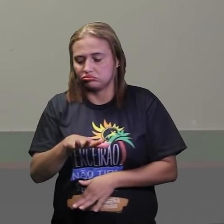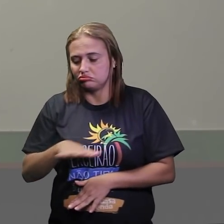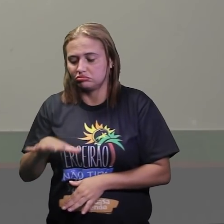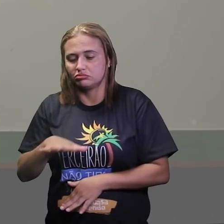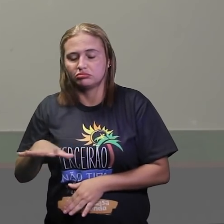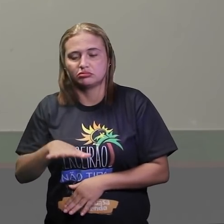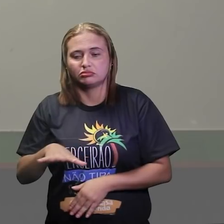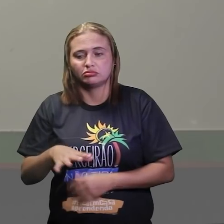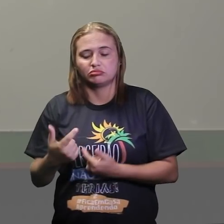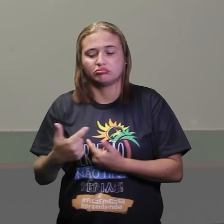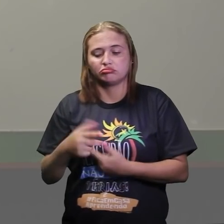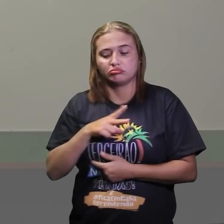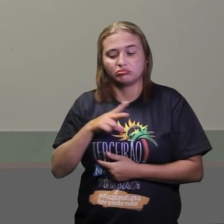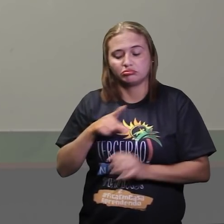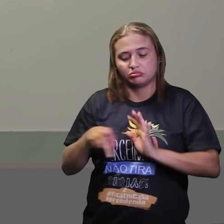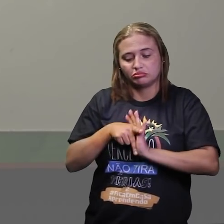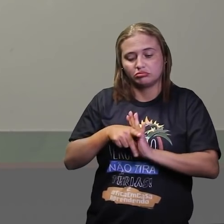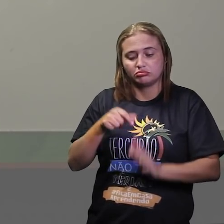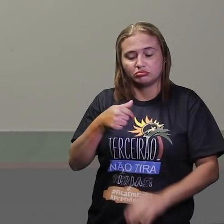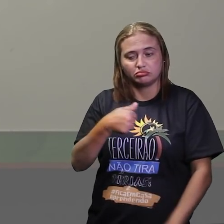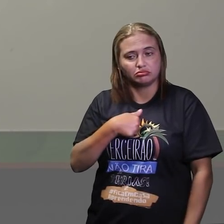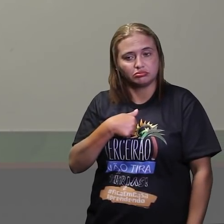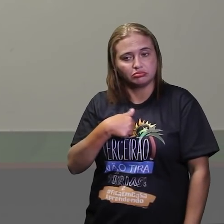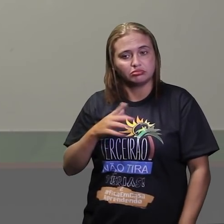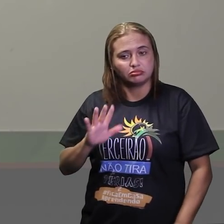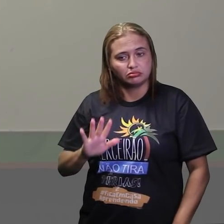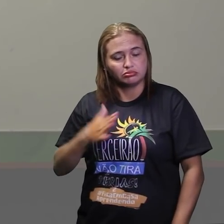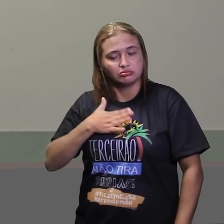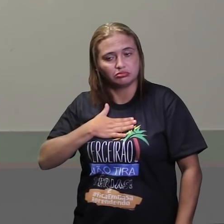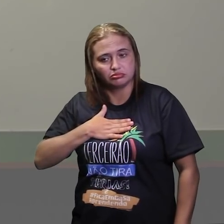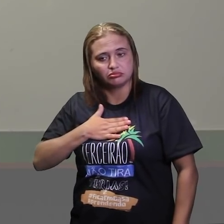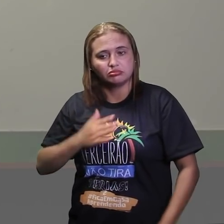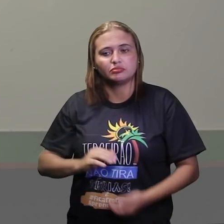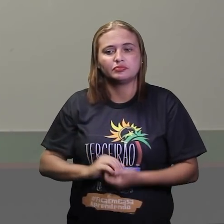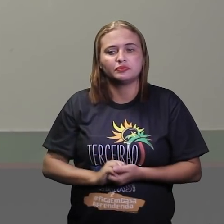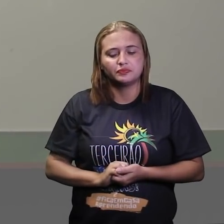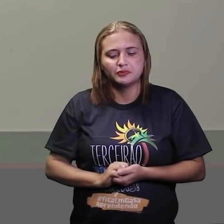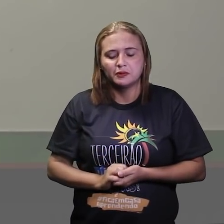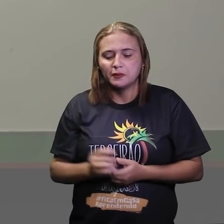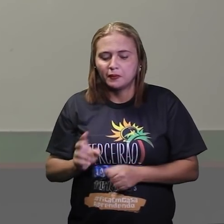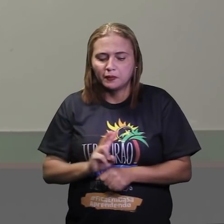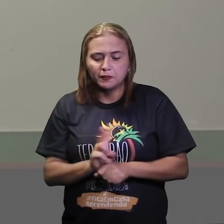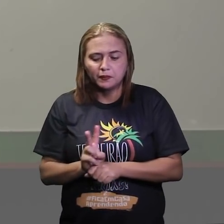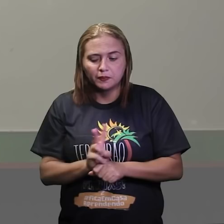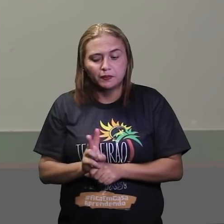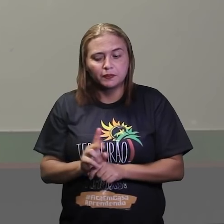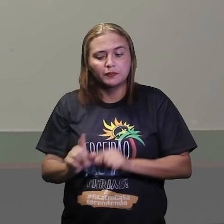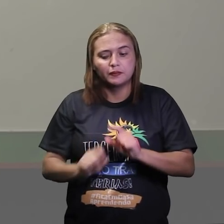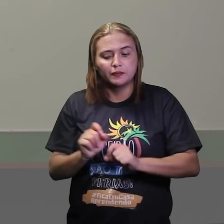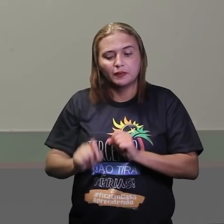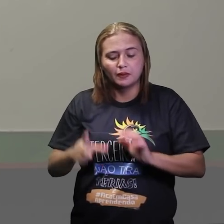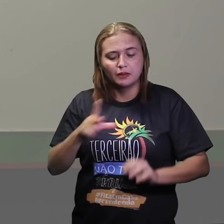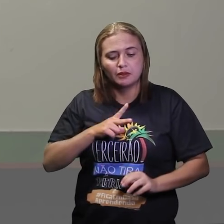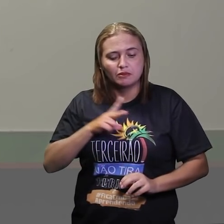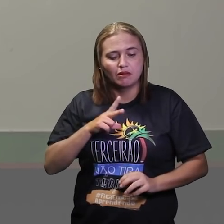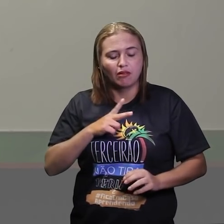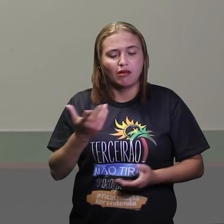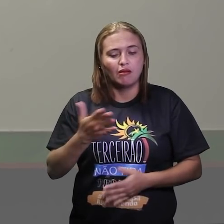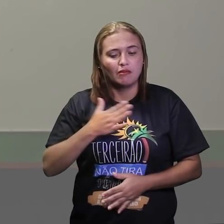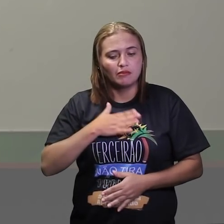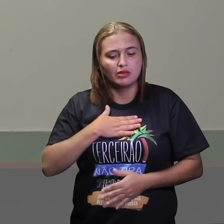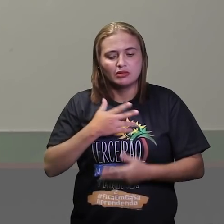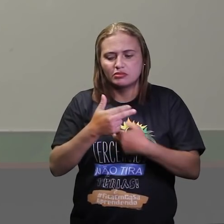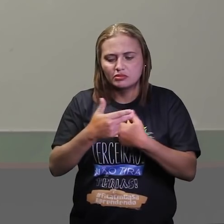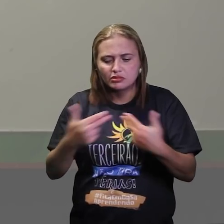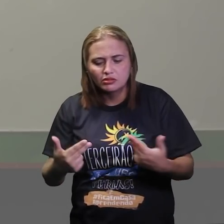nessa dica aqui rapidamente. E aí, para proteger esta propriedade privada, o que é feito? A lei. Então, pega